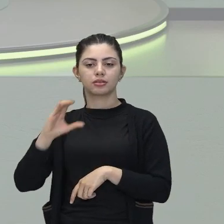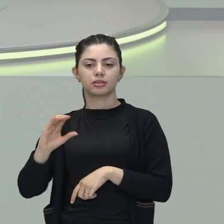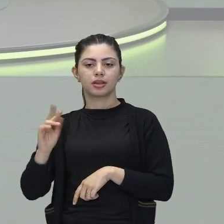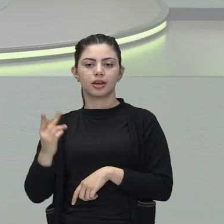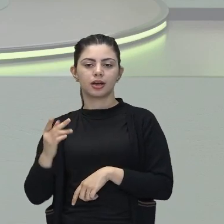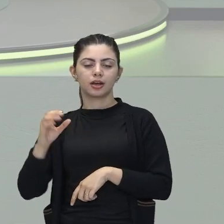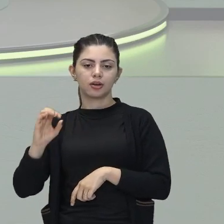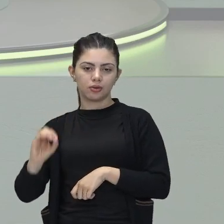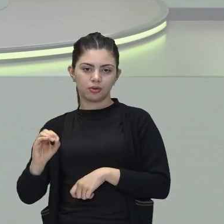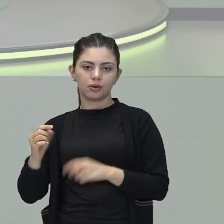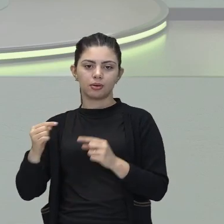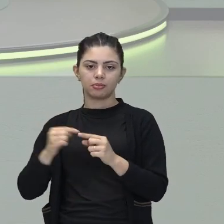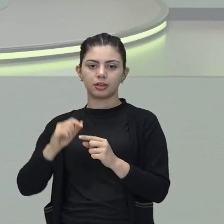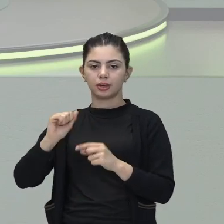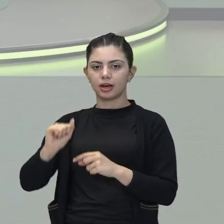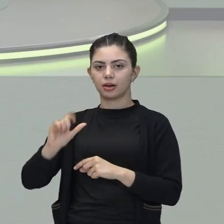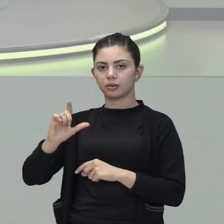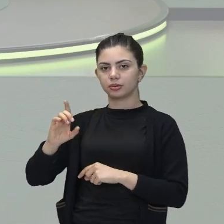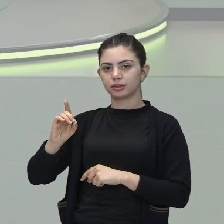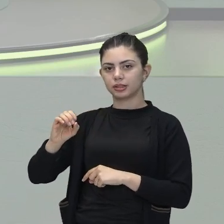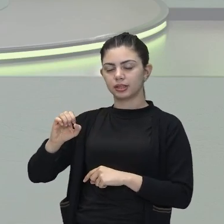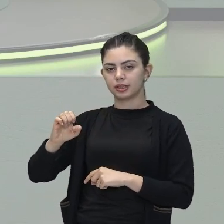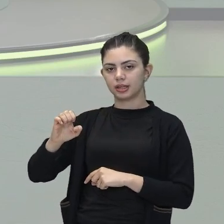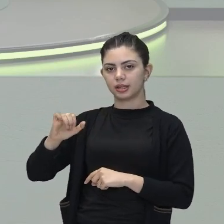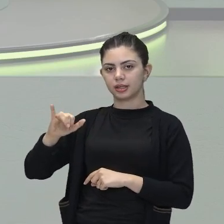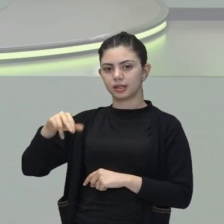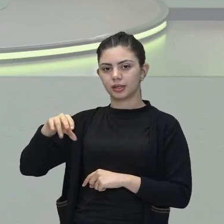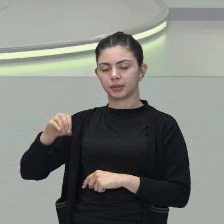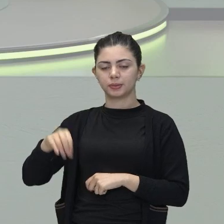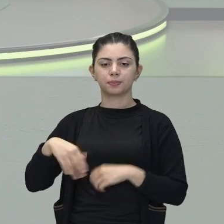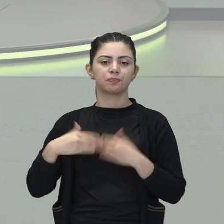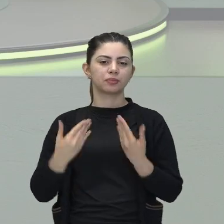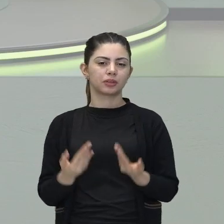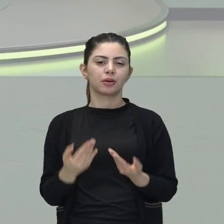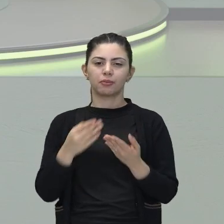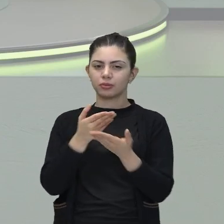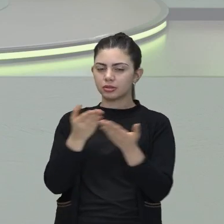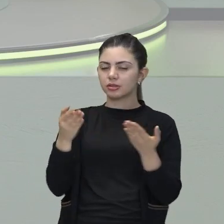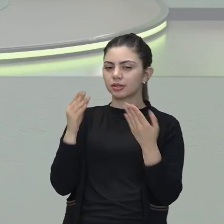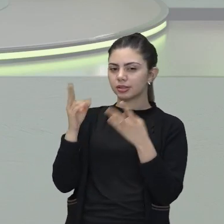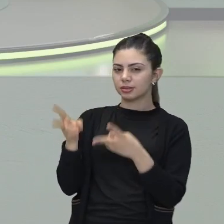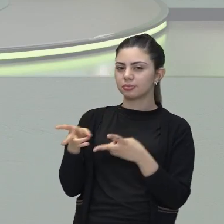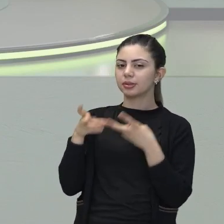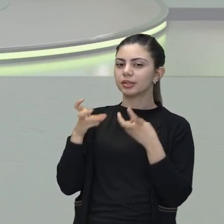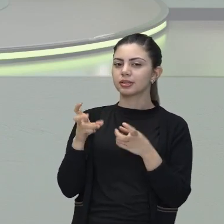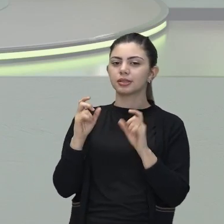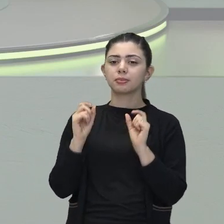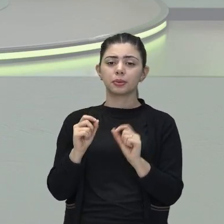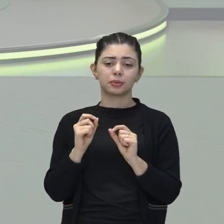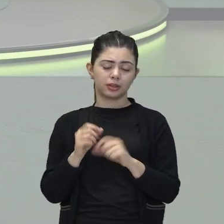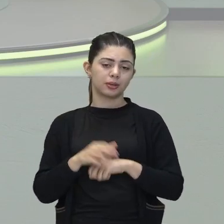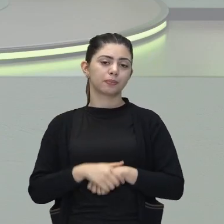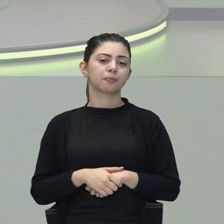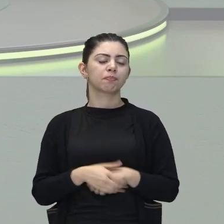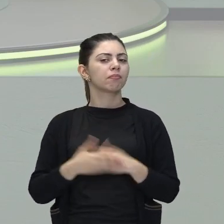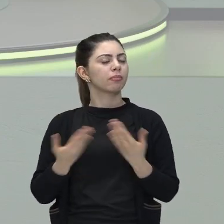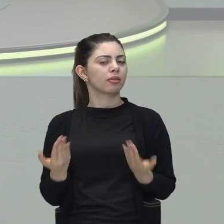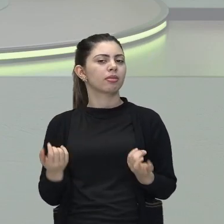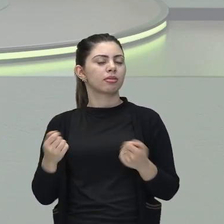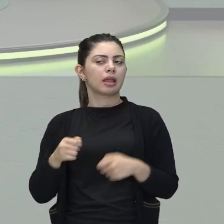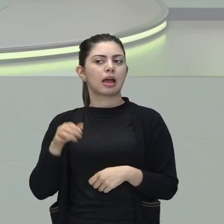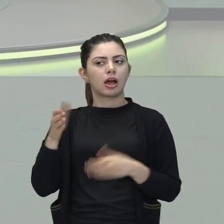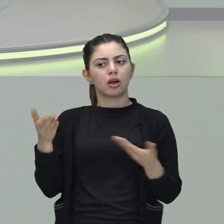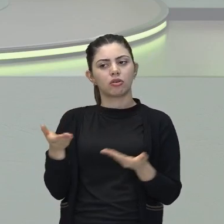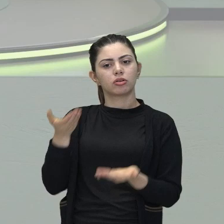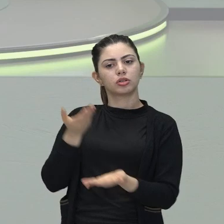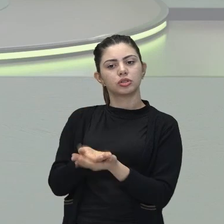um aldeído. Então, vocês podem ver a vanilina, que é a baunilha, tanto na aula de